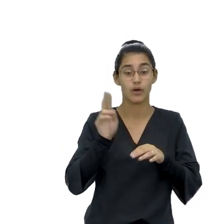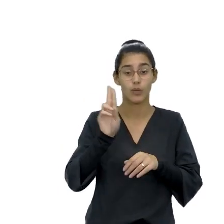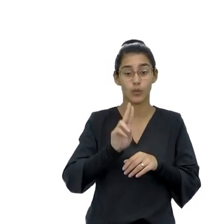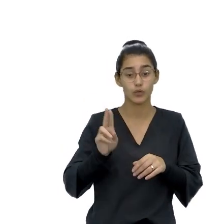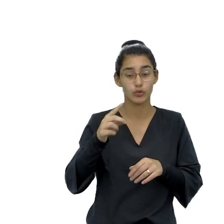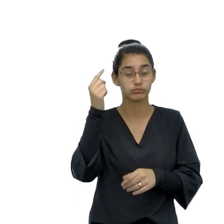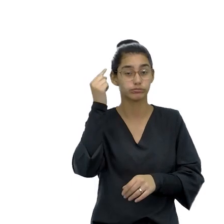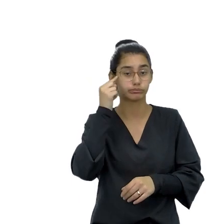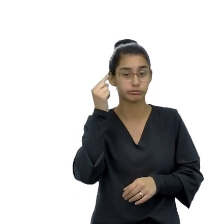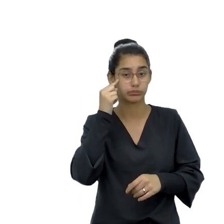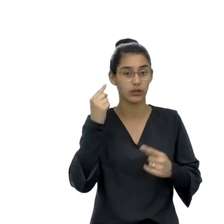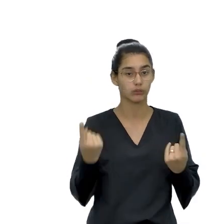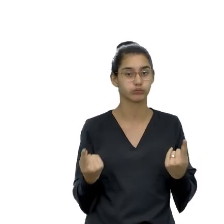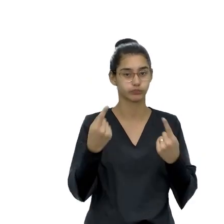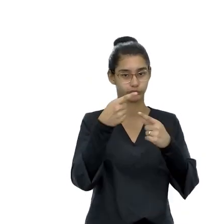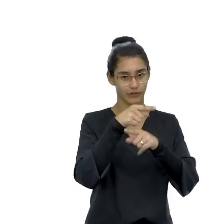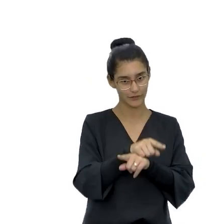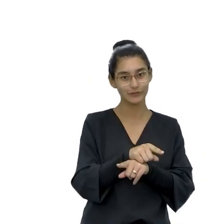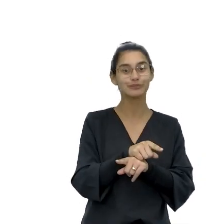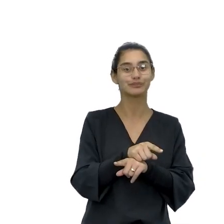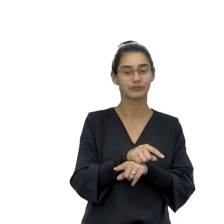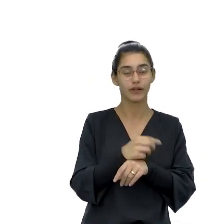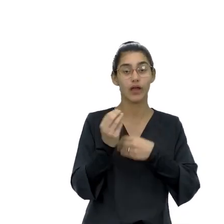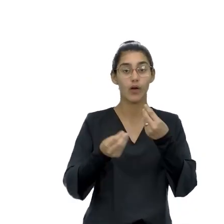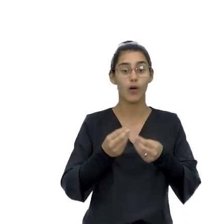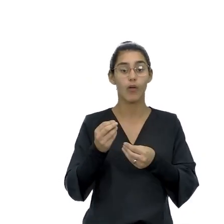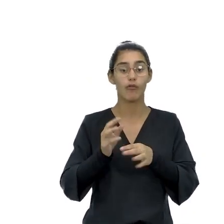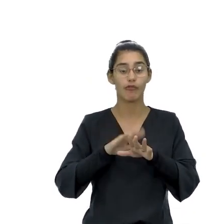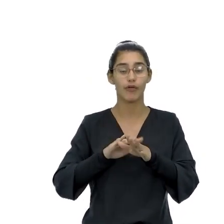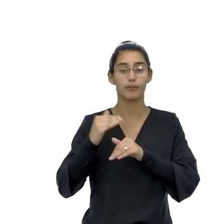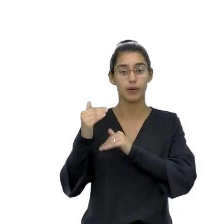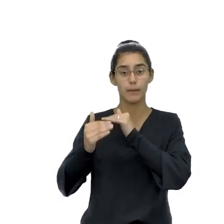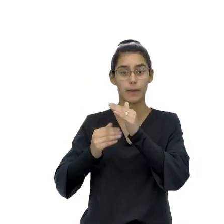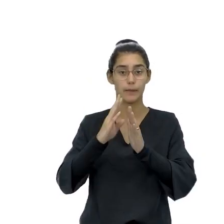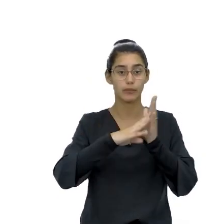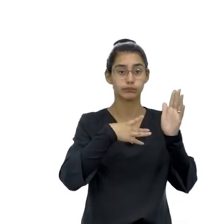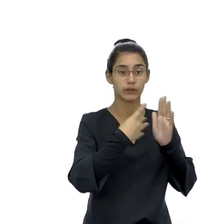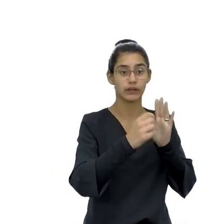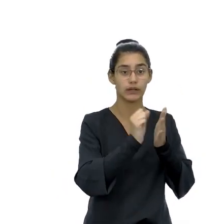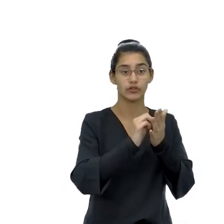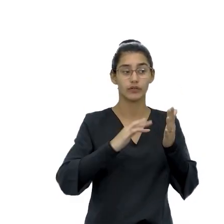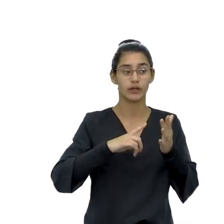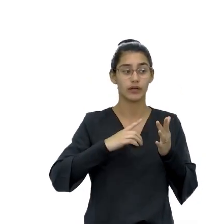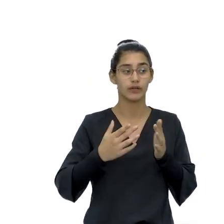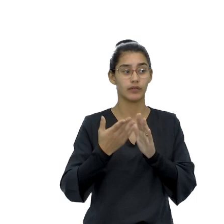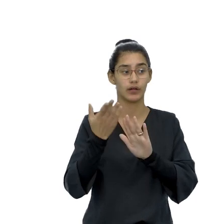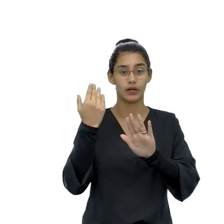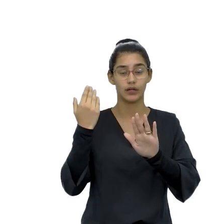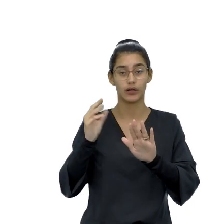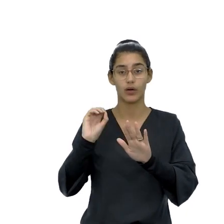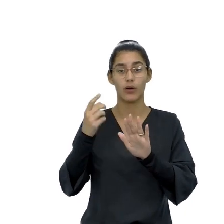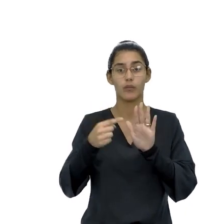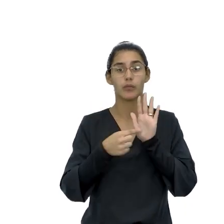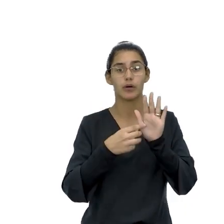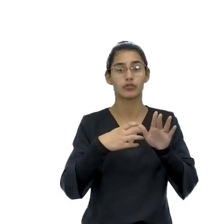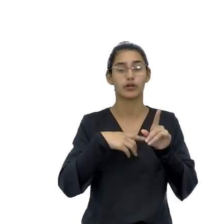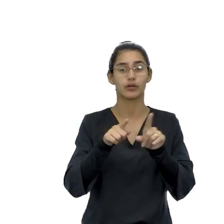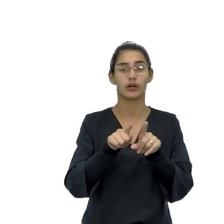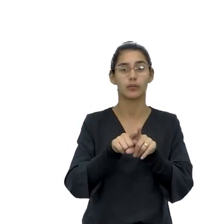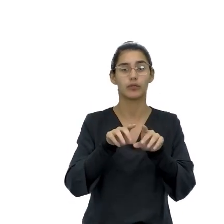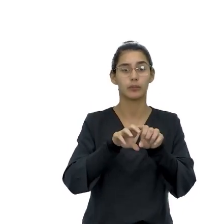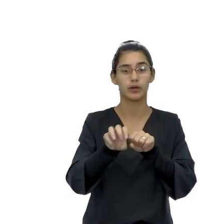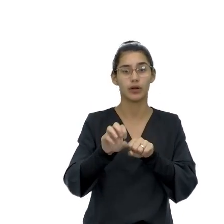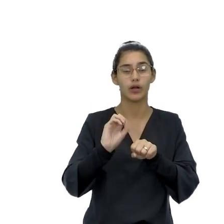do pensamento reverso. Então, assim como ele foi construindo nas atividades anteriores, ou por somatória,